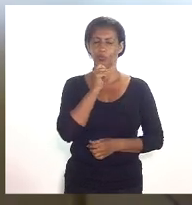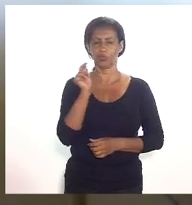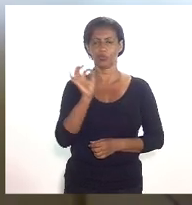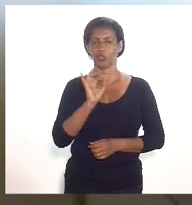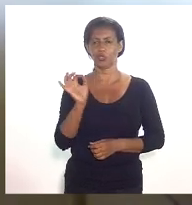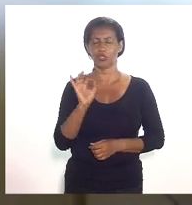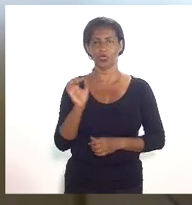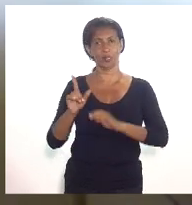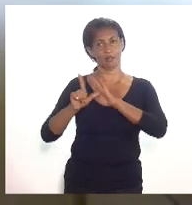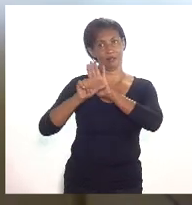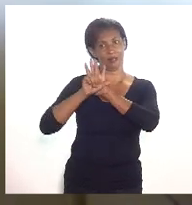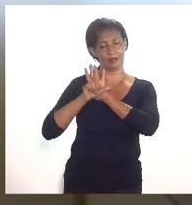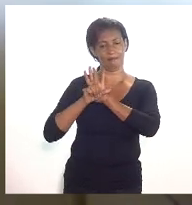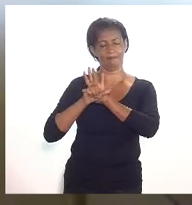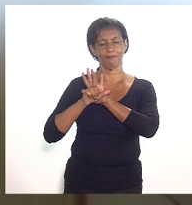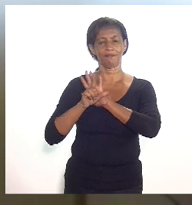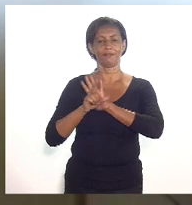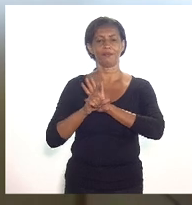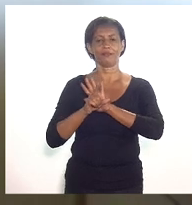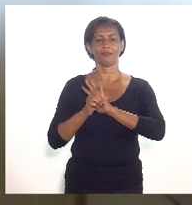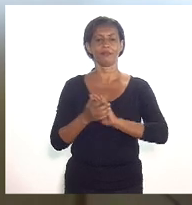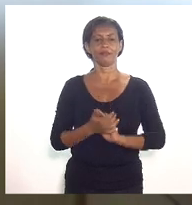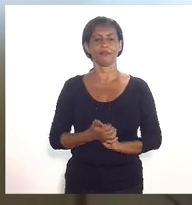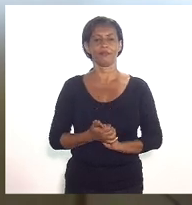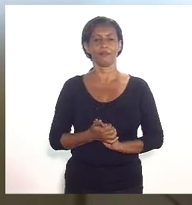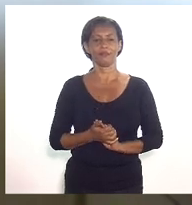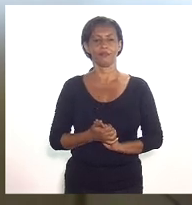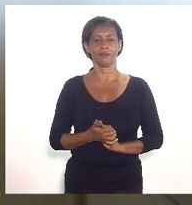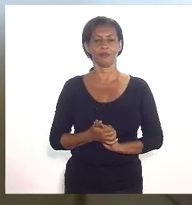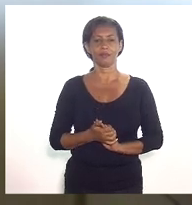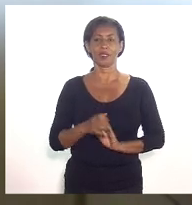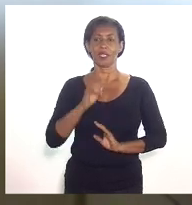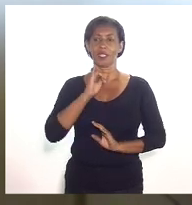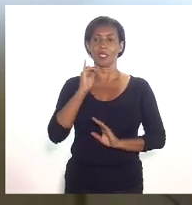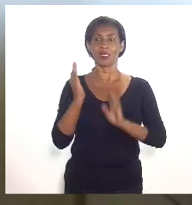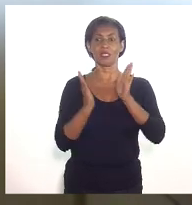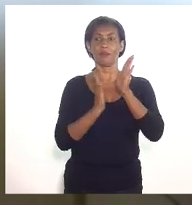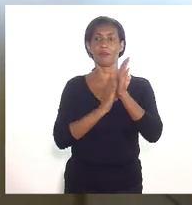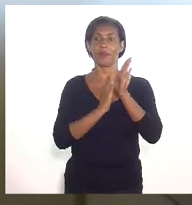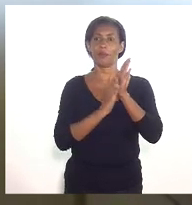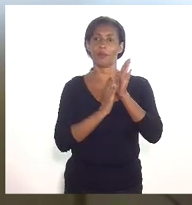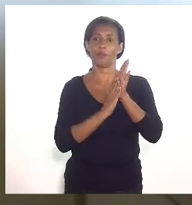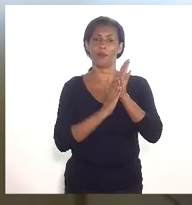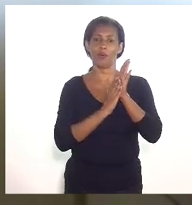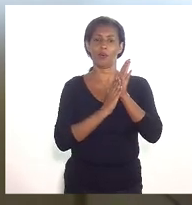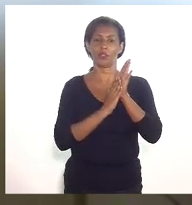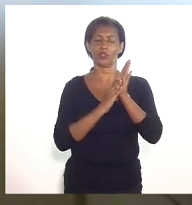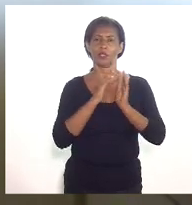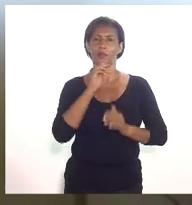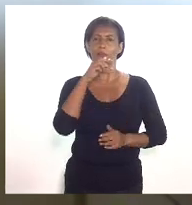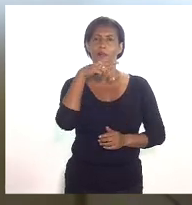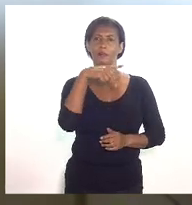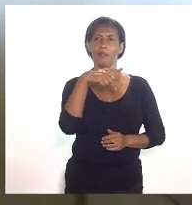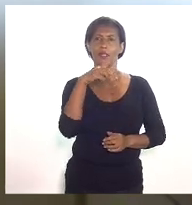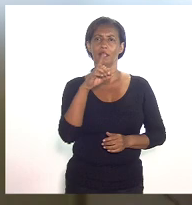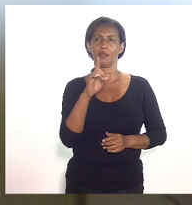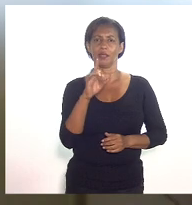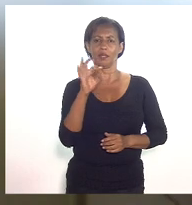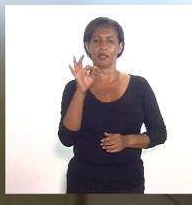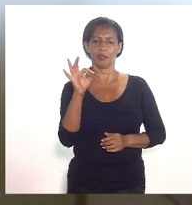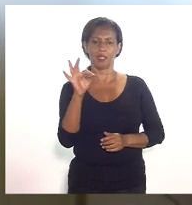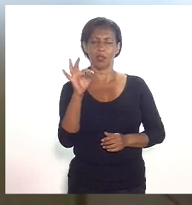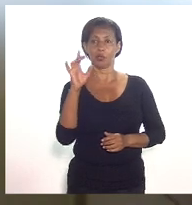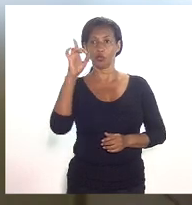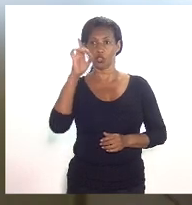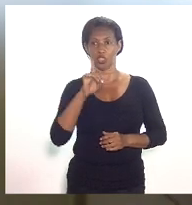infraestrutura em lei, infraestrutura geral. E essa proposta se baseou no PDT, no Plano Diretor de Transporte,